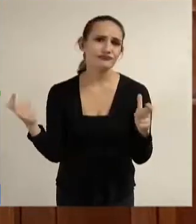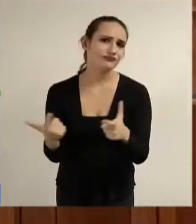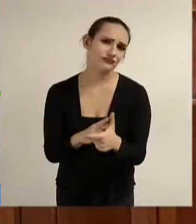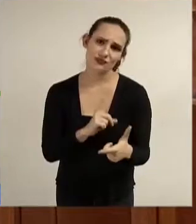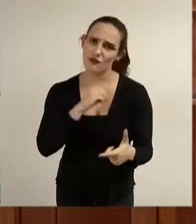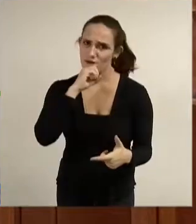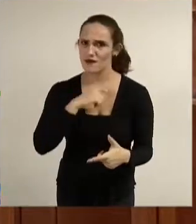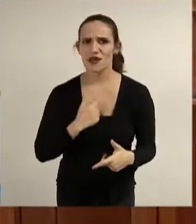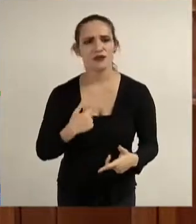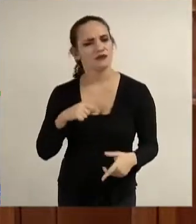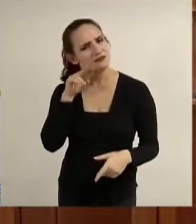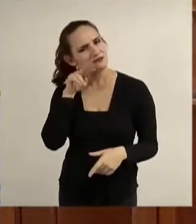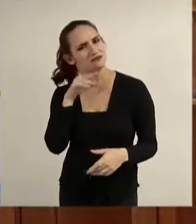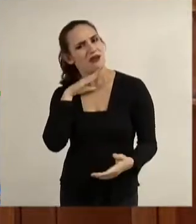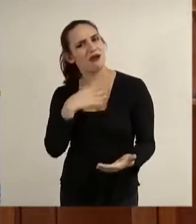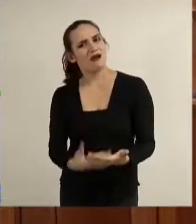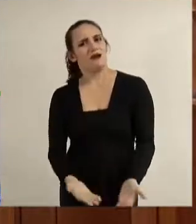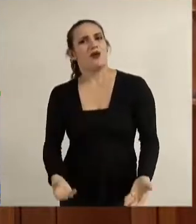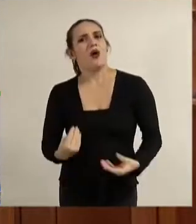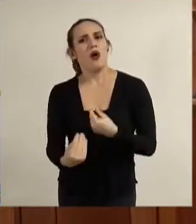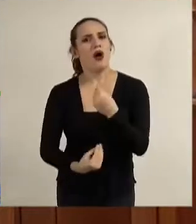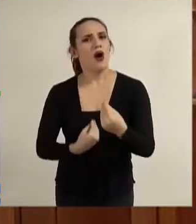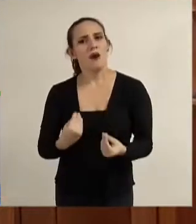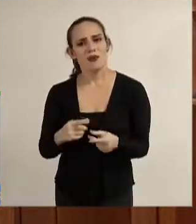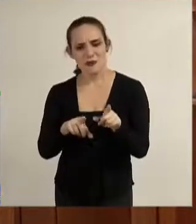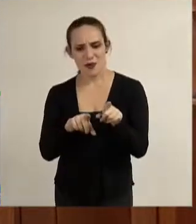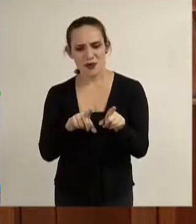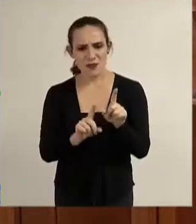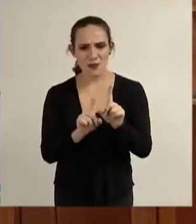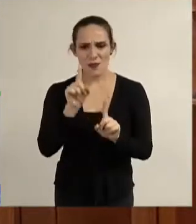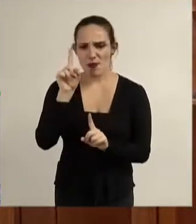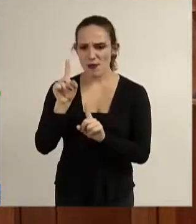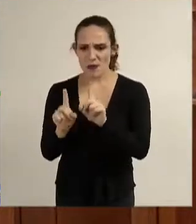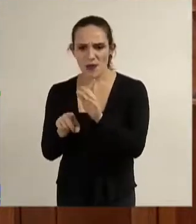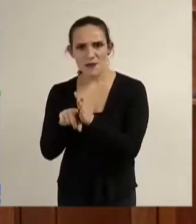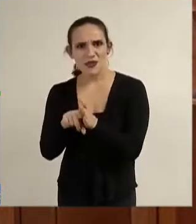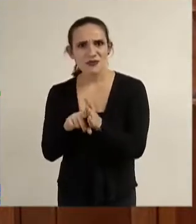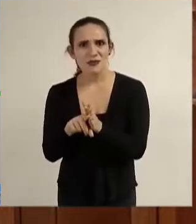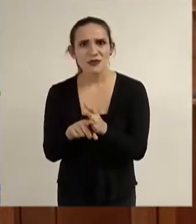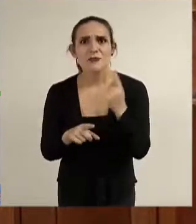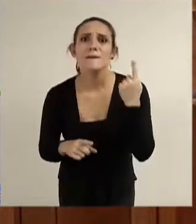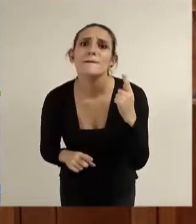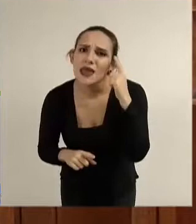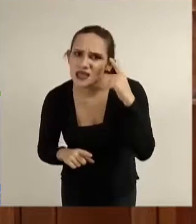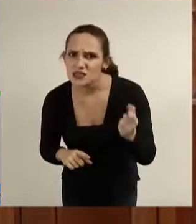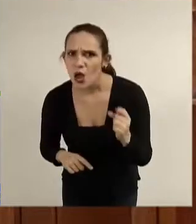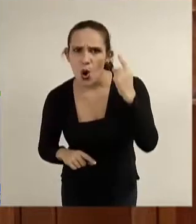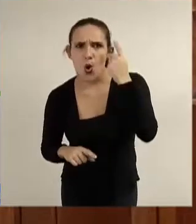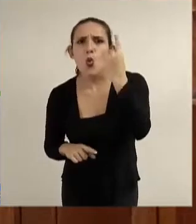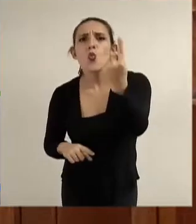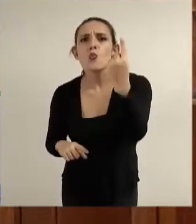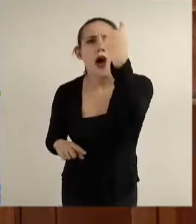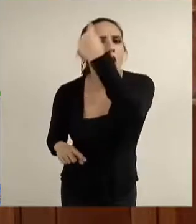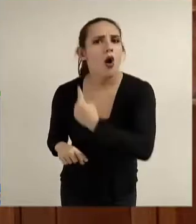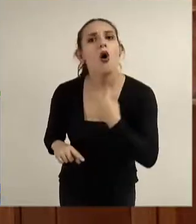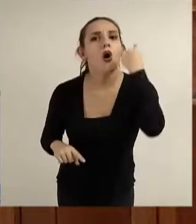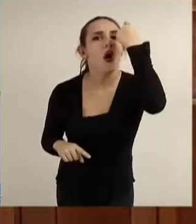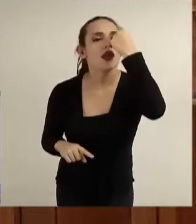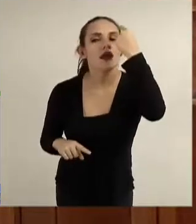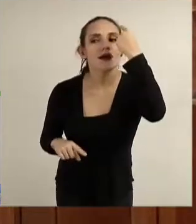estarrece, que nos deixa realmente atônitos quando esta pesquisa diz que a cada hora